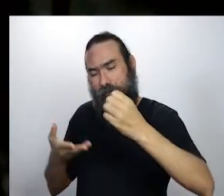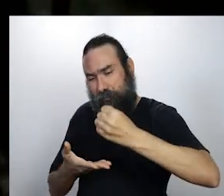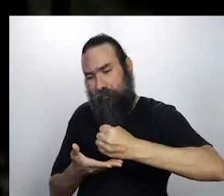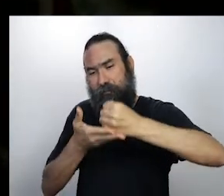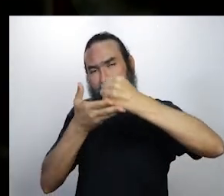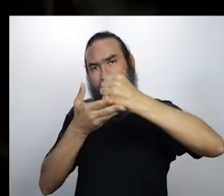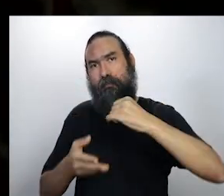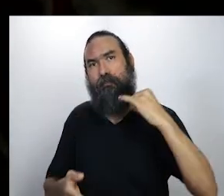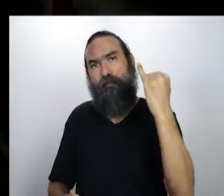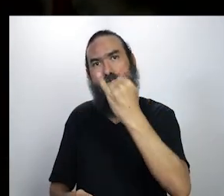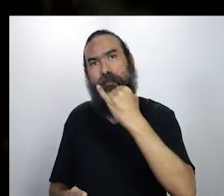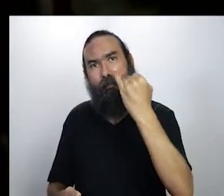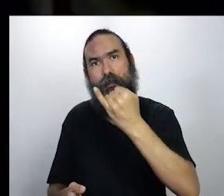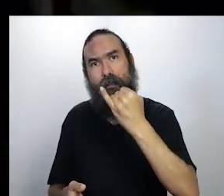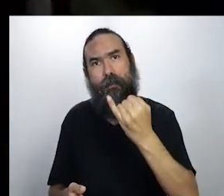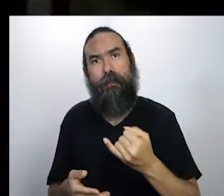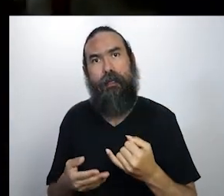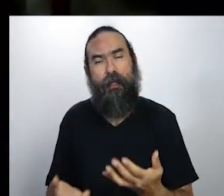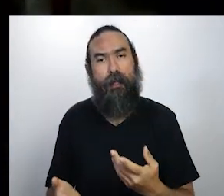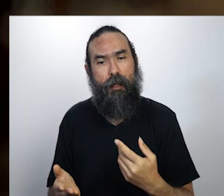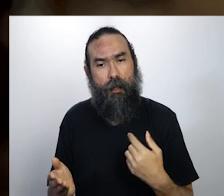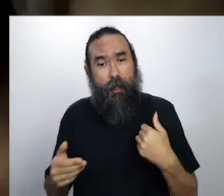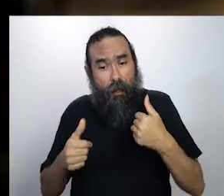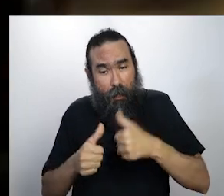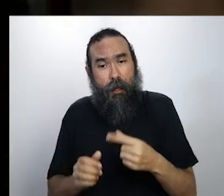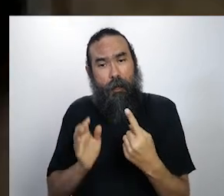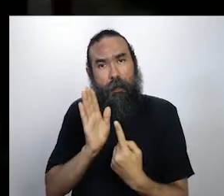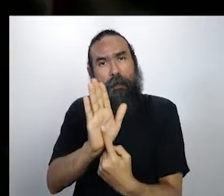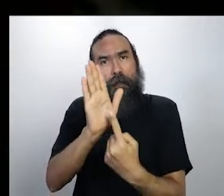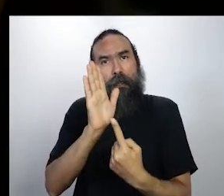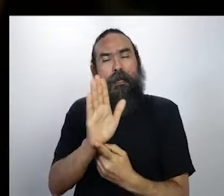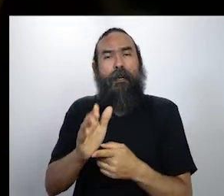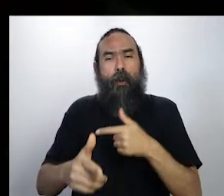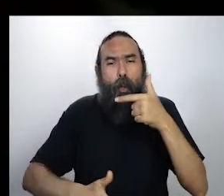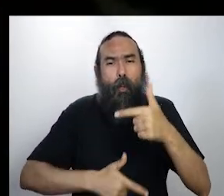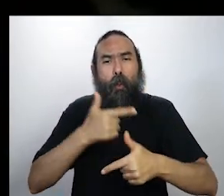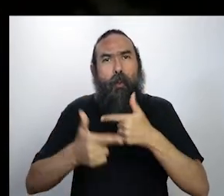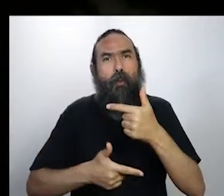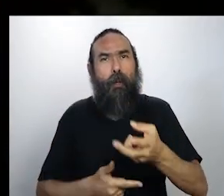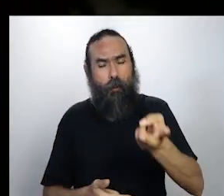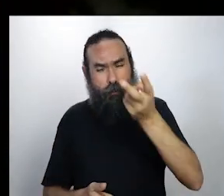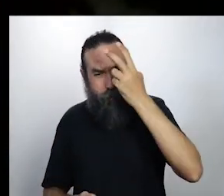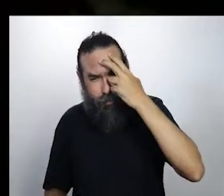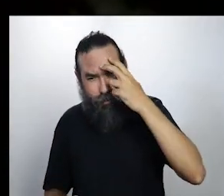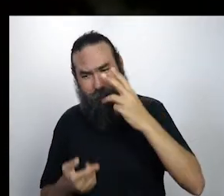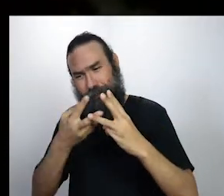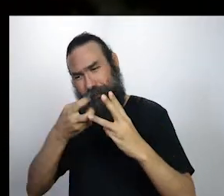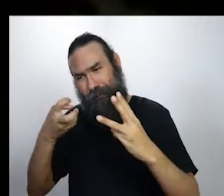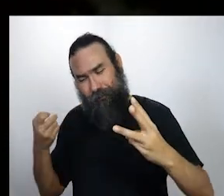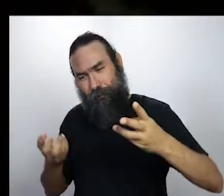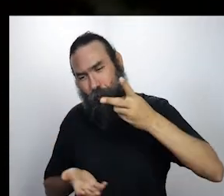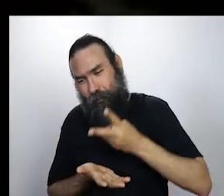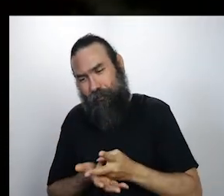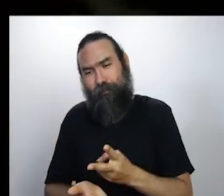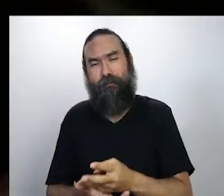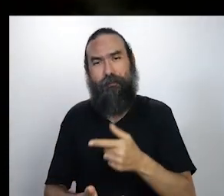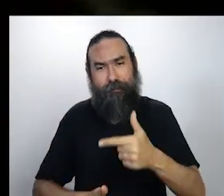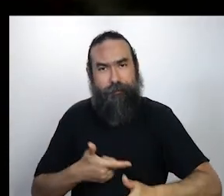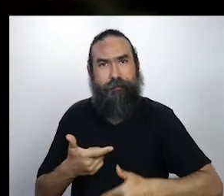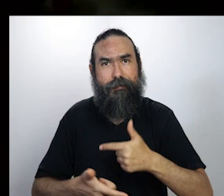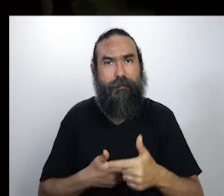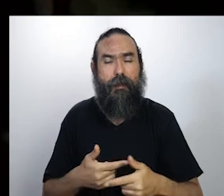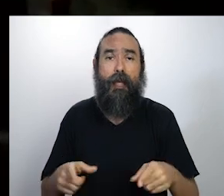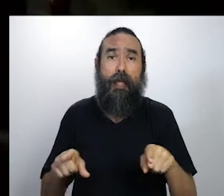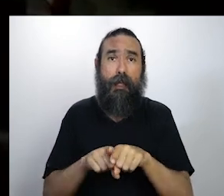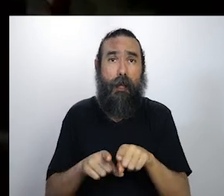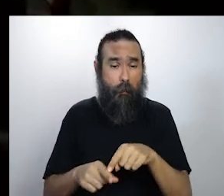lideranças indígenas, onde elas ali expõem todo esse processo, toda essa luta cultural. E também a gente tem um